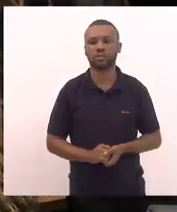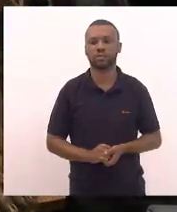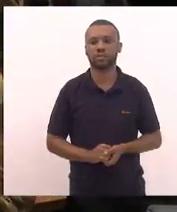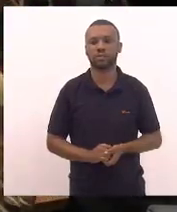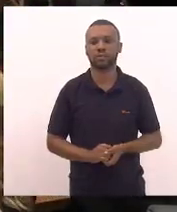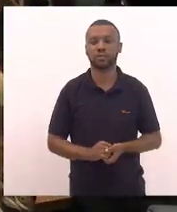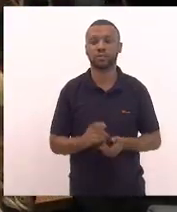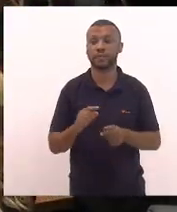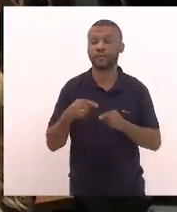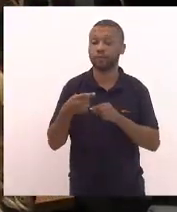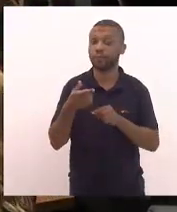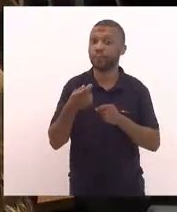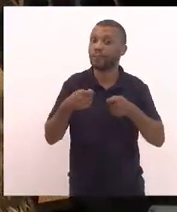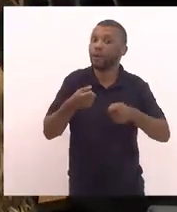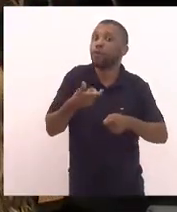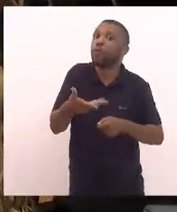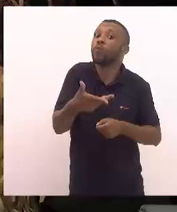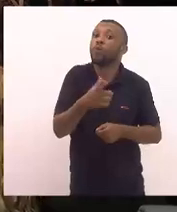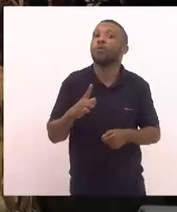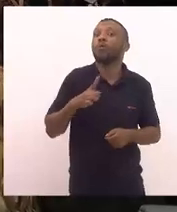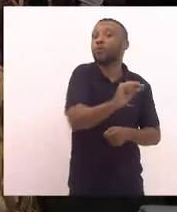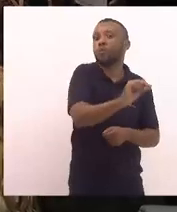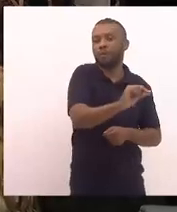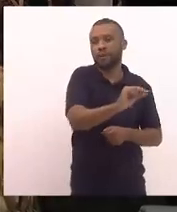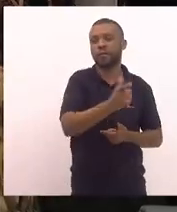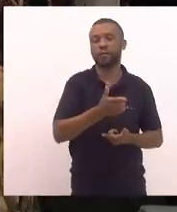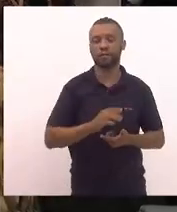Daqui a pouco eu vou ter que voar.